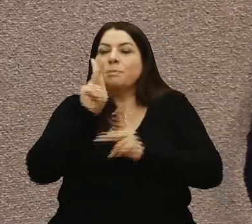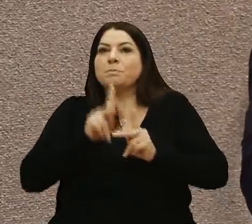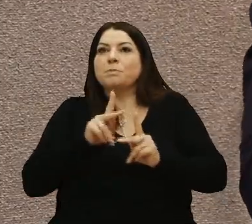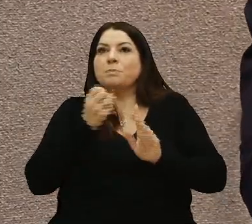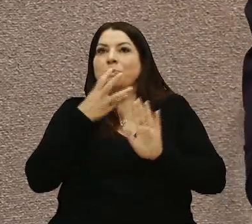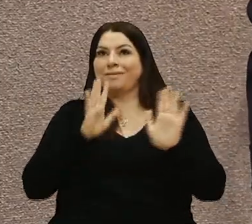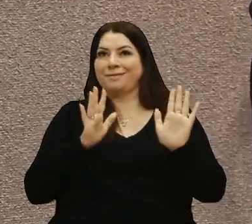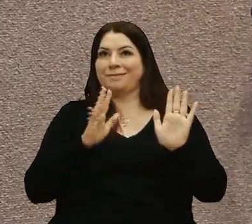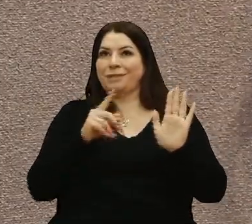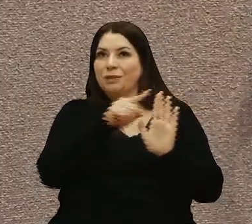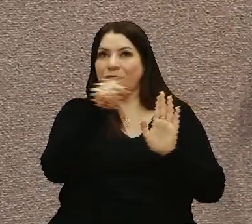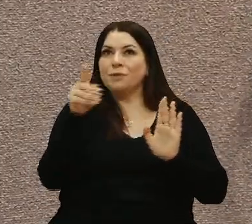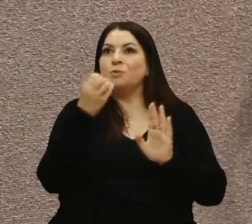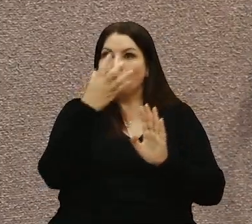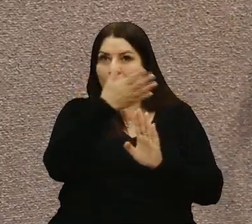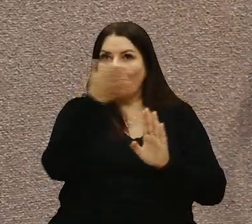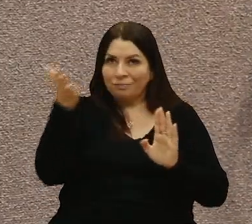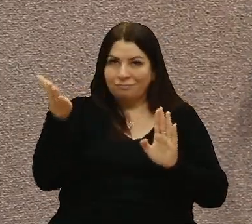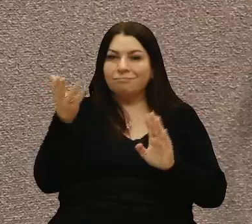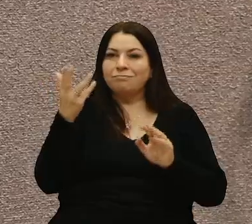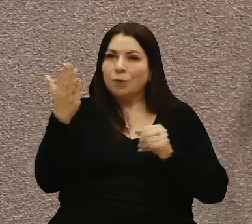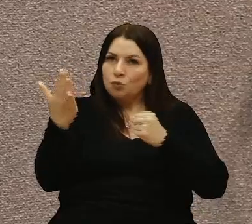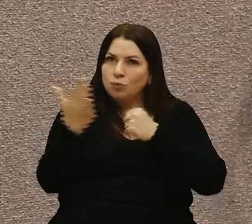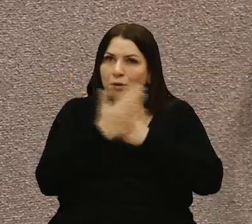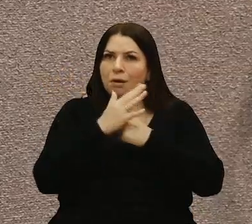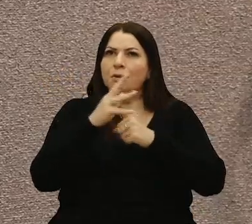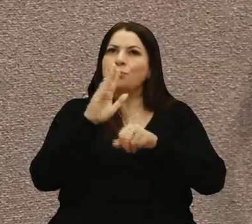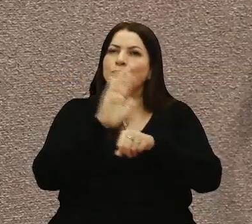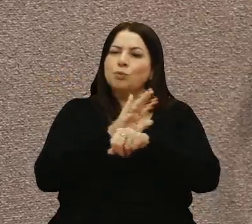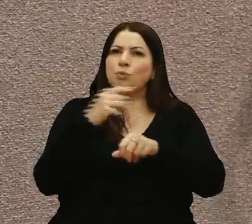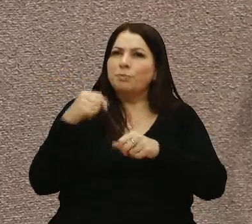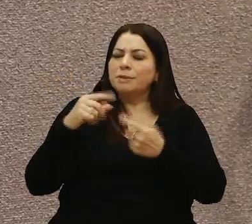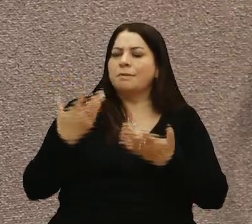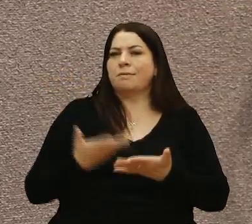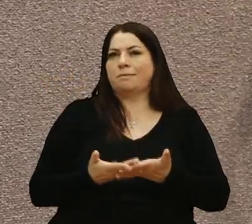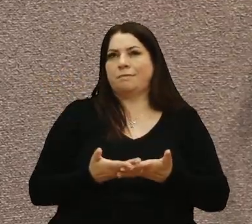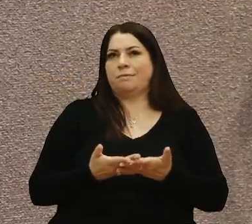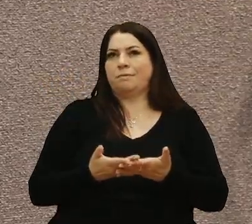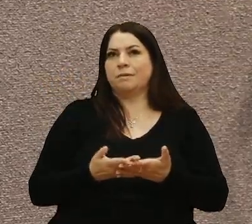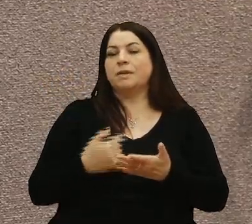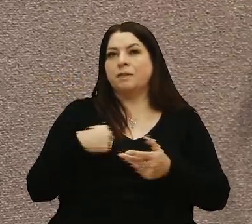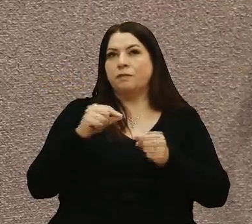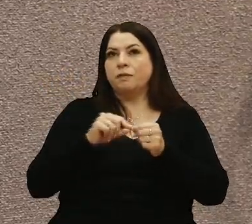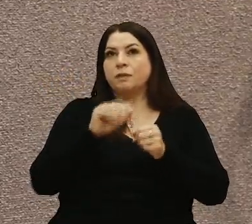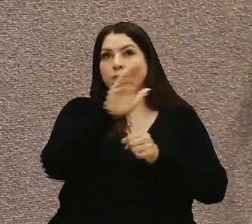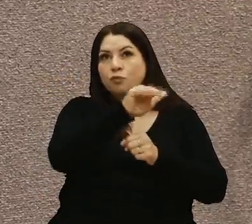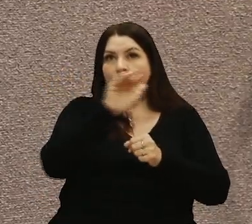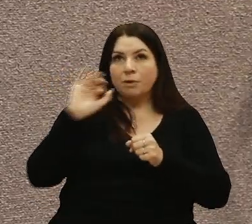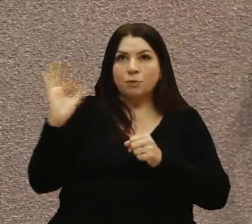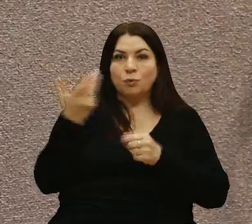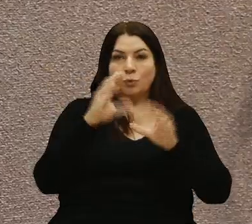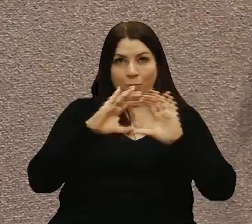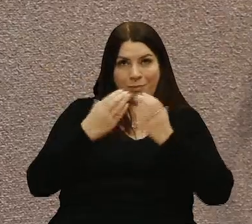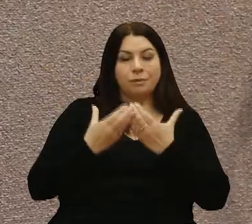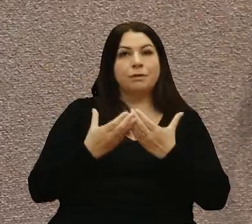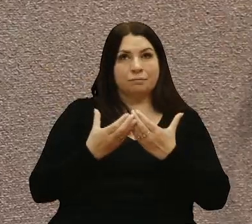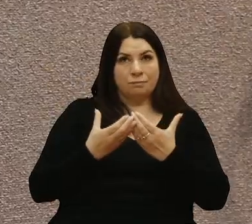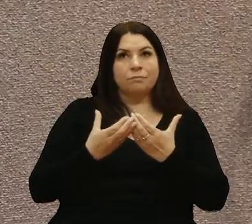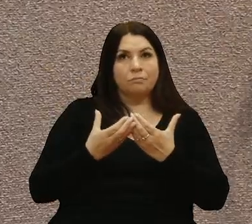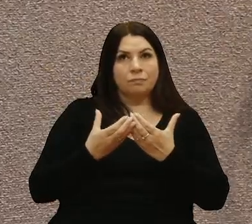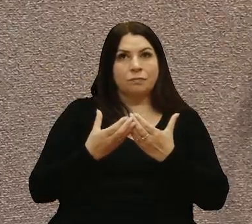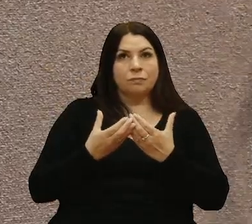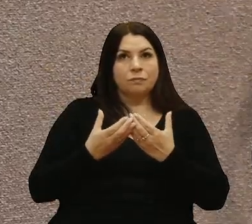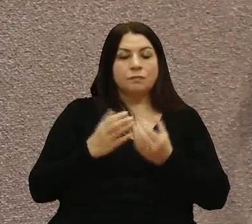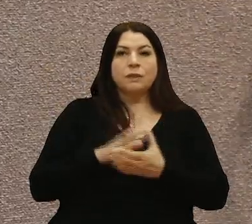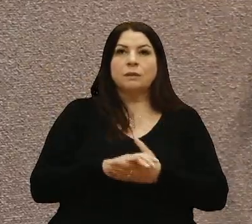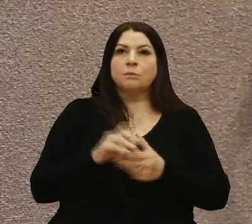Então aqui nós vemos os bons ajudando, auxiliando naquilo que for necessário. E eu faço um chamamento a toda a nossa comunidade.